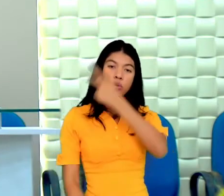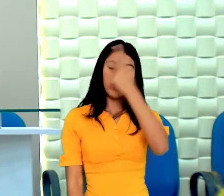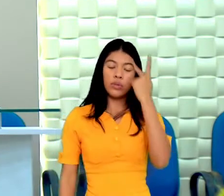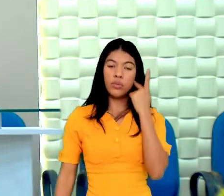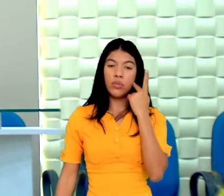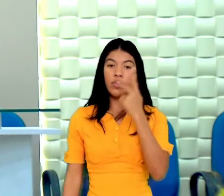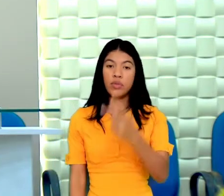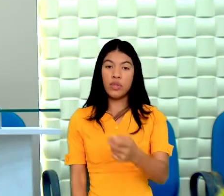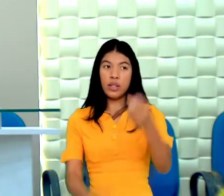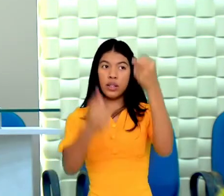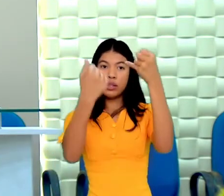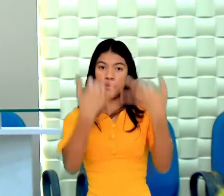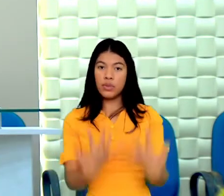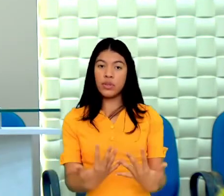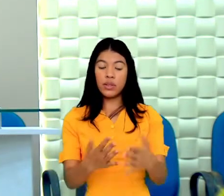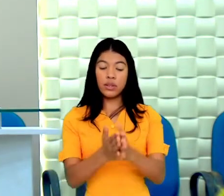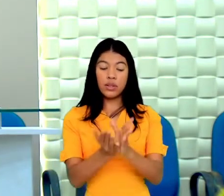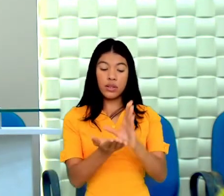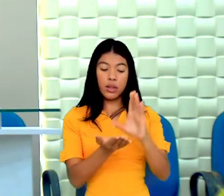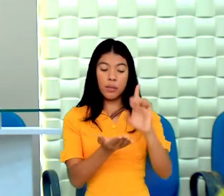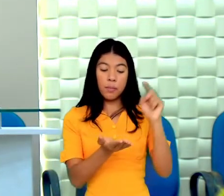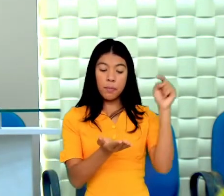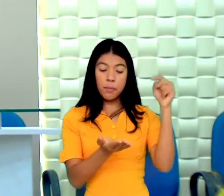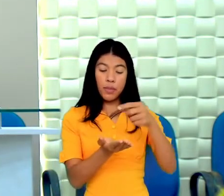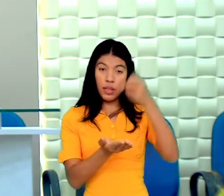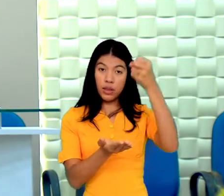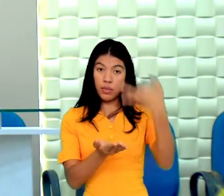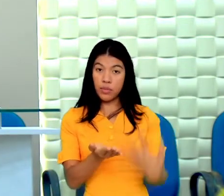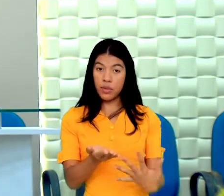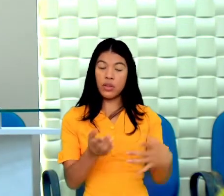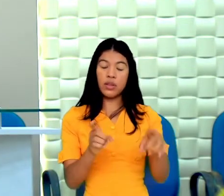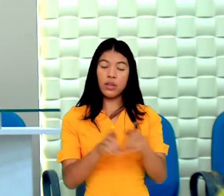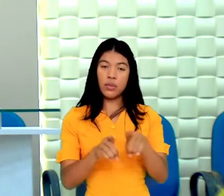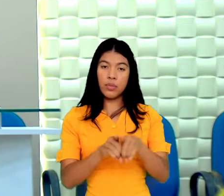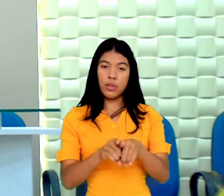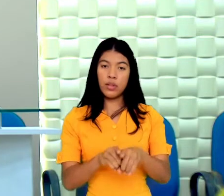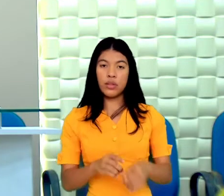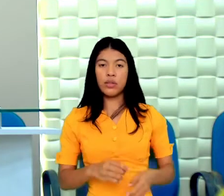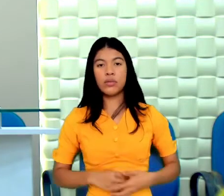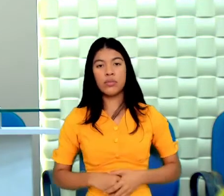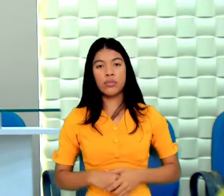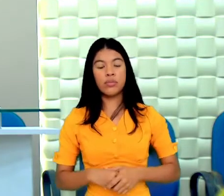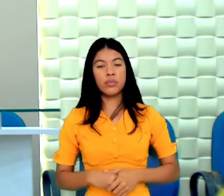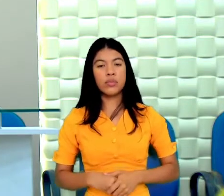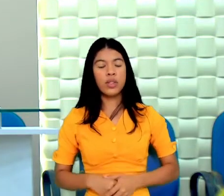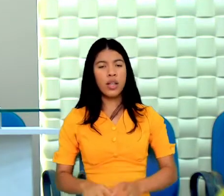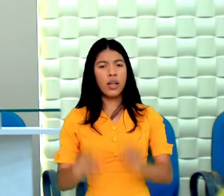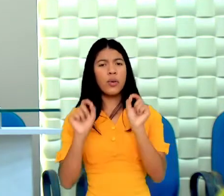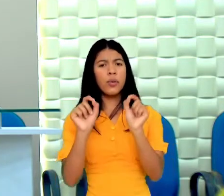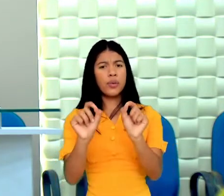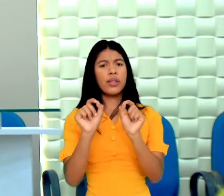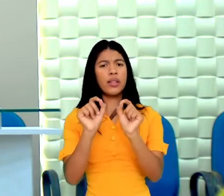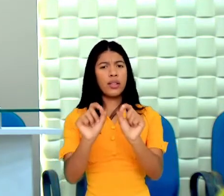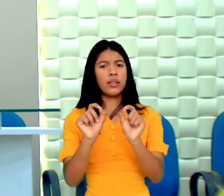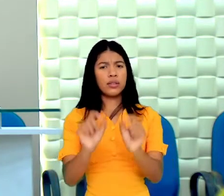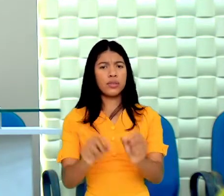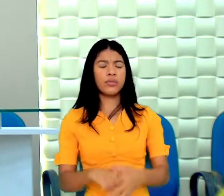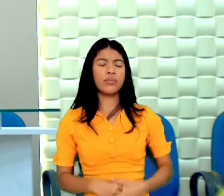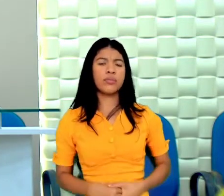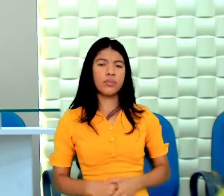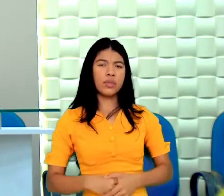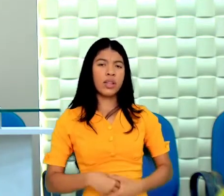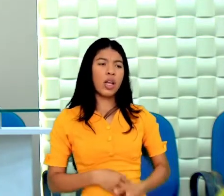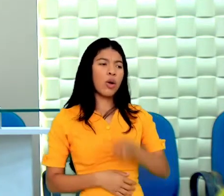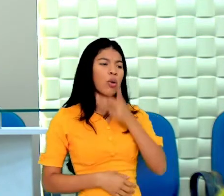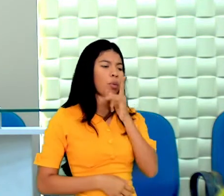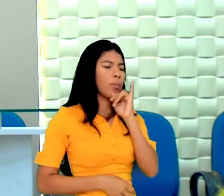a palavra vai nos dizer que o Pai não dará conta da alma do Filho, nem o Filho dará conta da